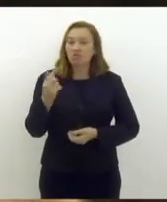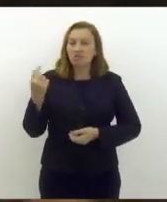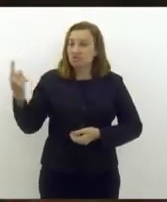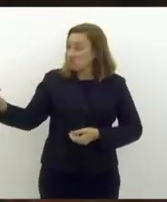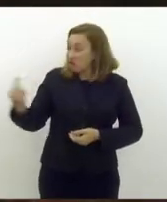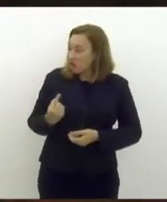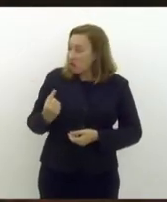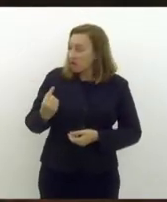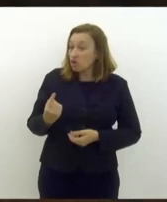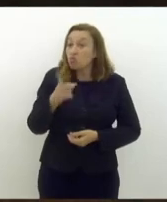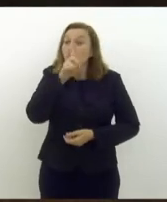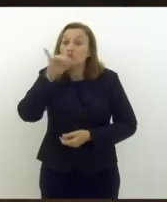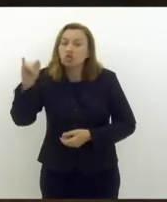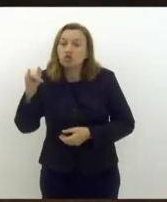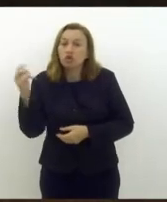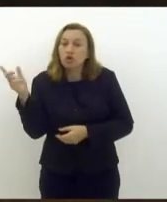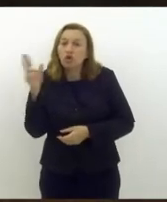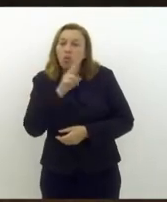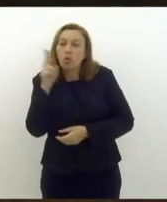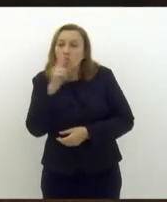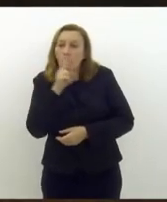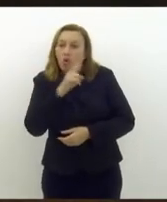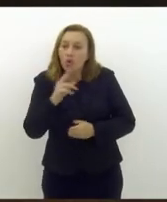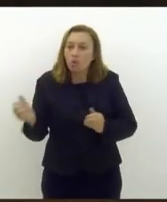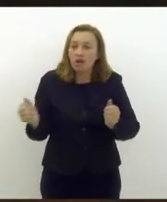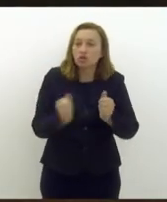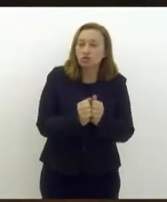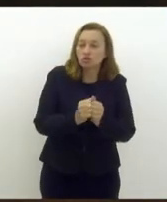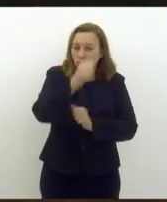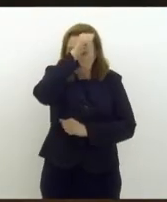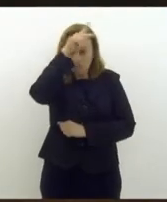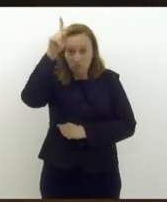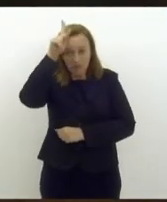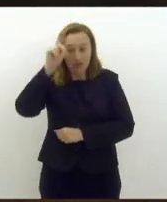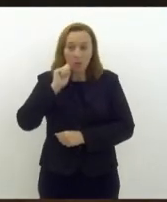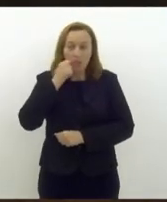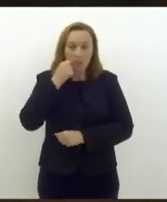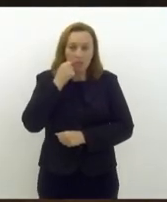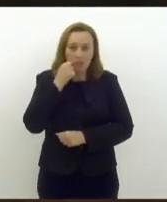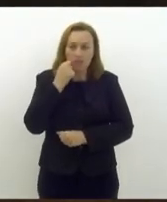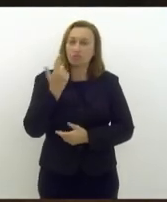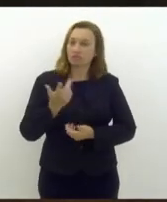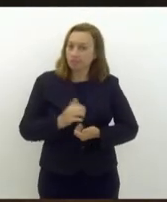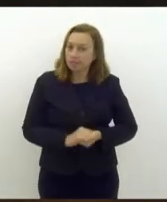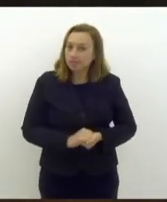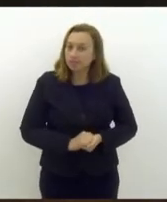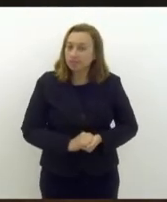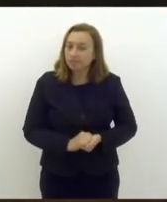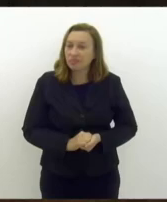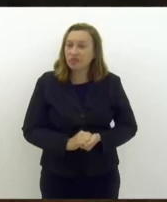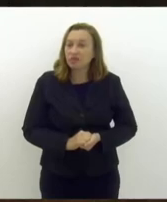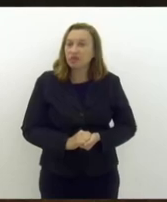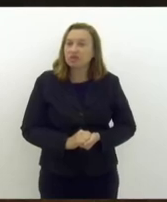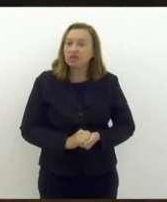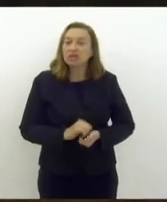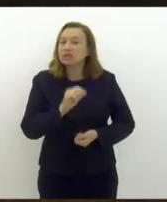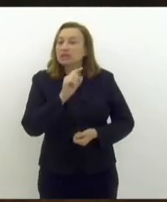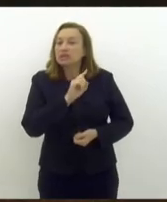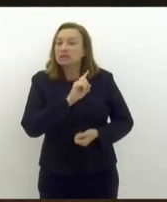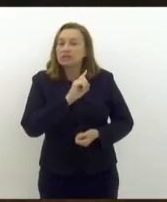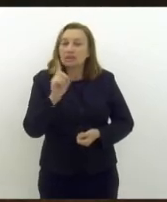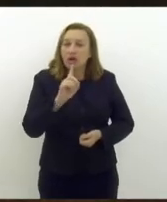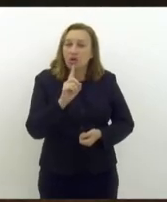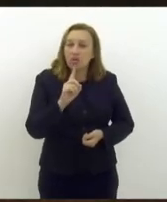Correu para as asas do seu dono Prefeito Eduardo Paes frustrando e sendo infiel com a população